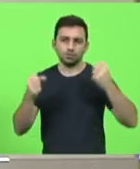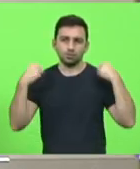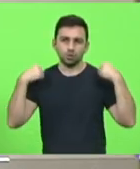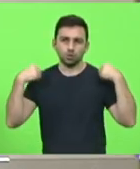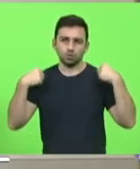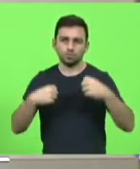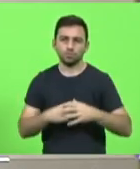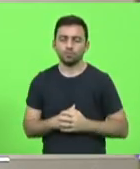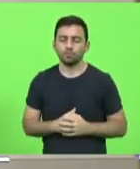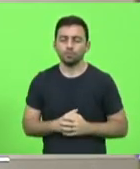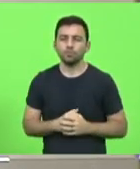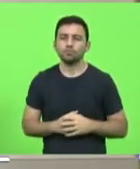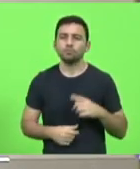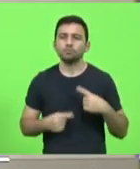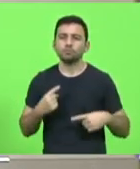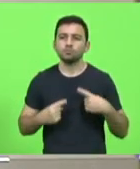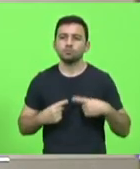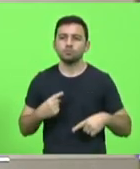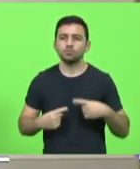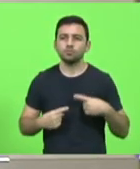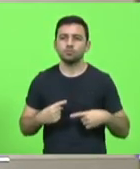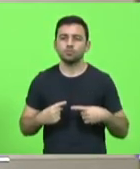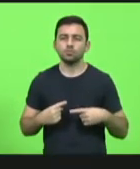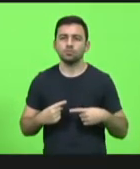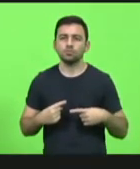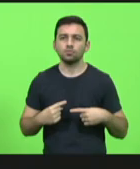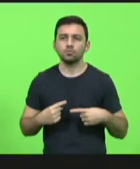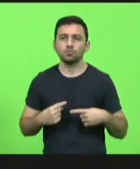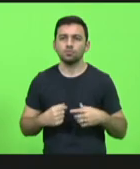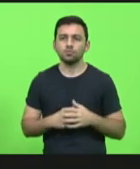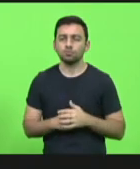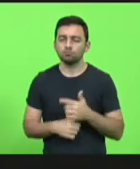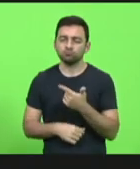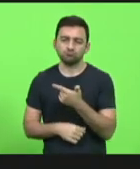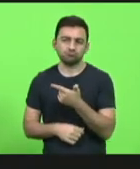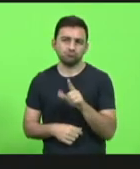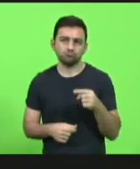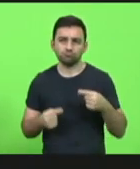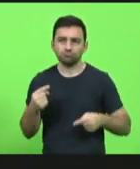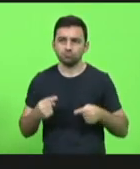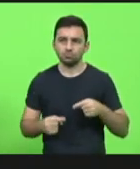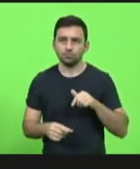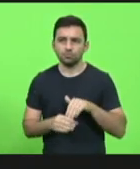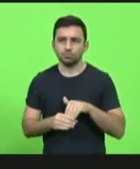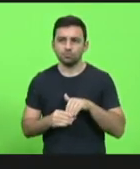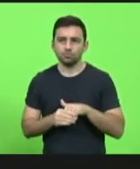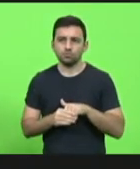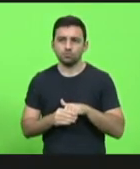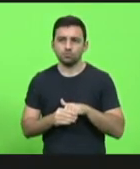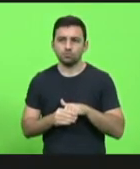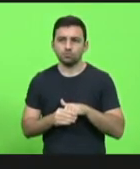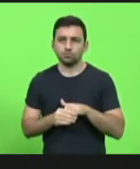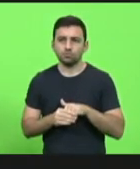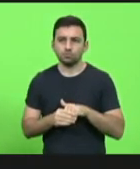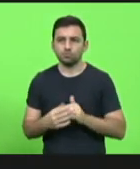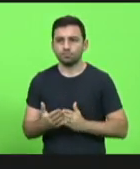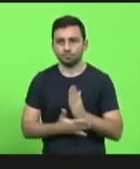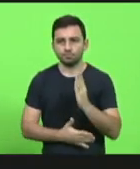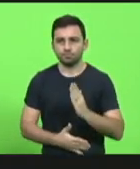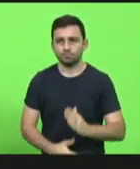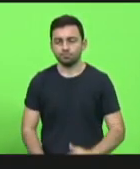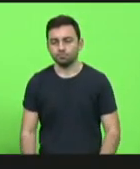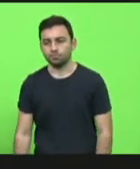Em discussão? Não havendo quem queira discutir em votação? Aprovado.